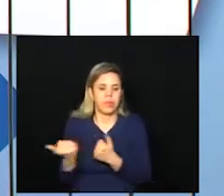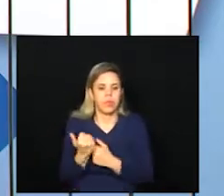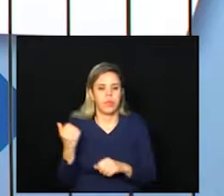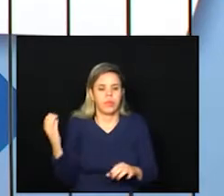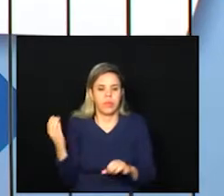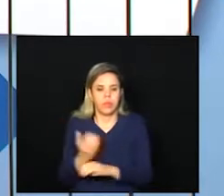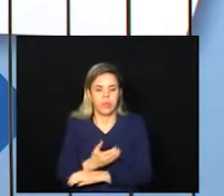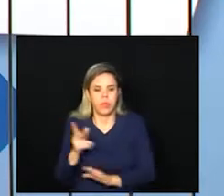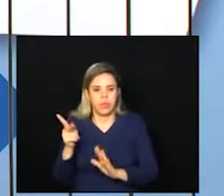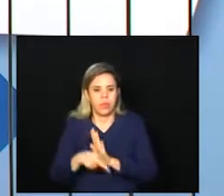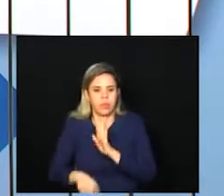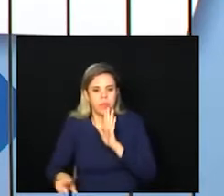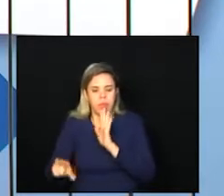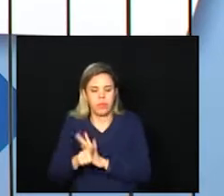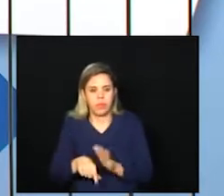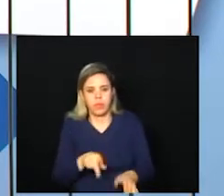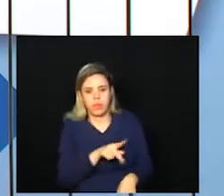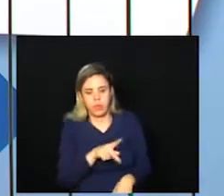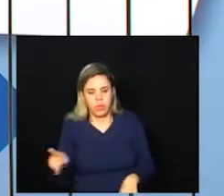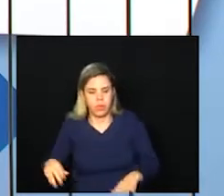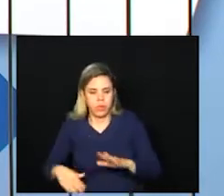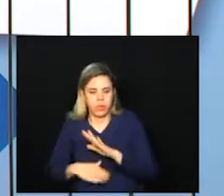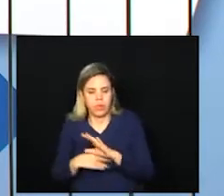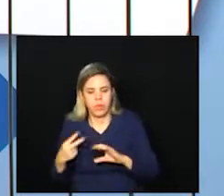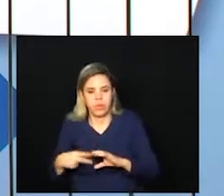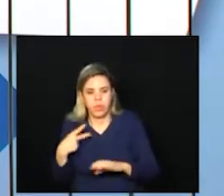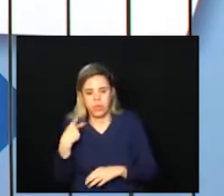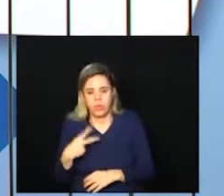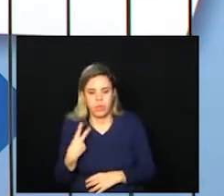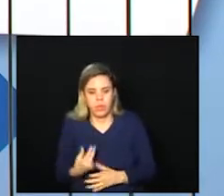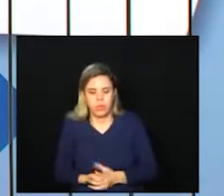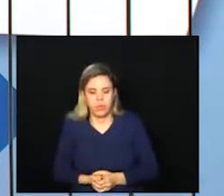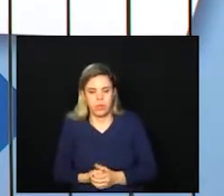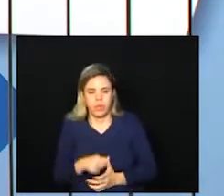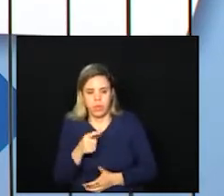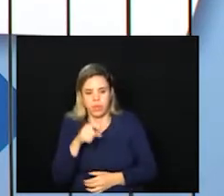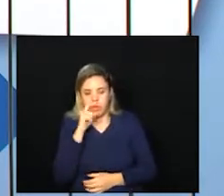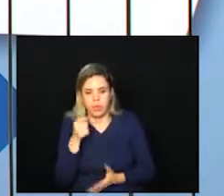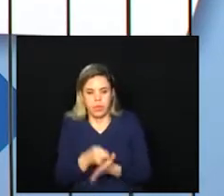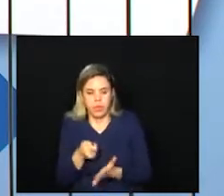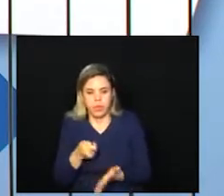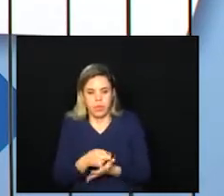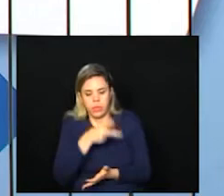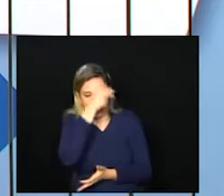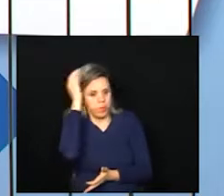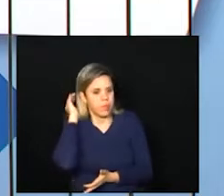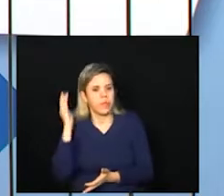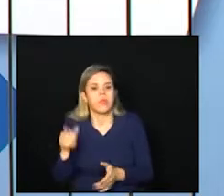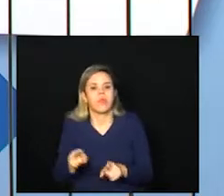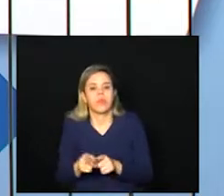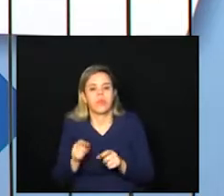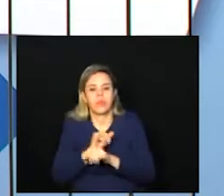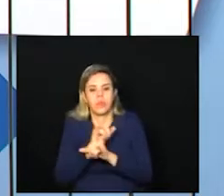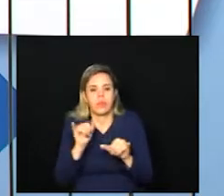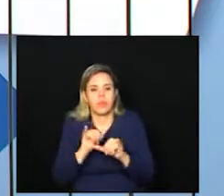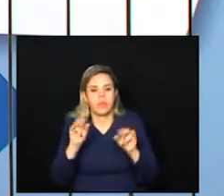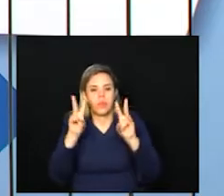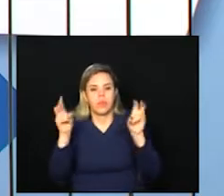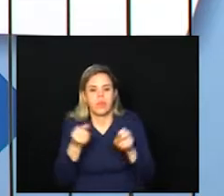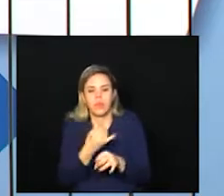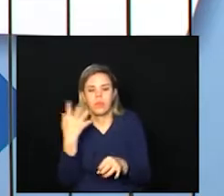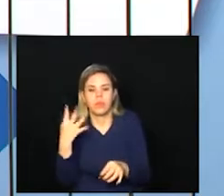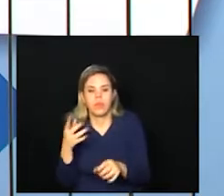total ao projeto de lei do presidente da Câmara, o vereador Zé Carlos, que obriga o Poder Executivo a divulgar as relações